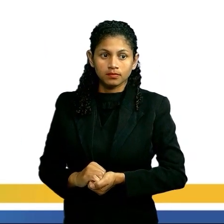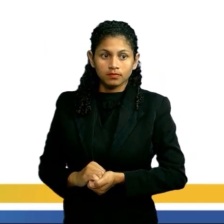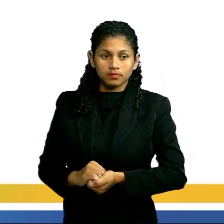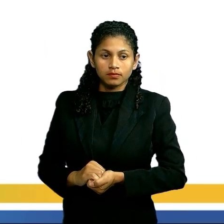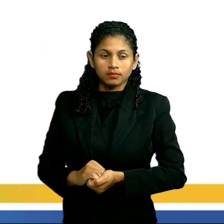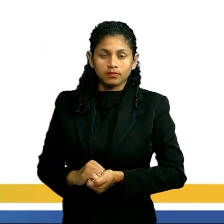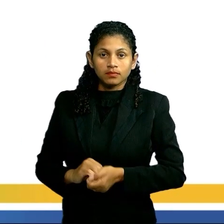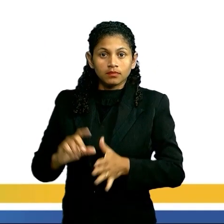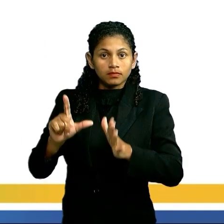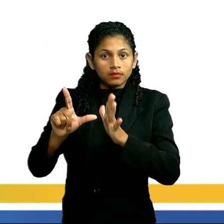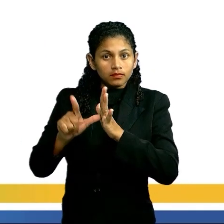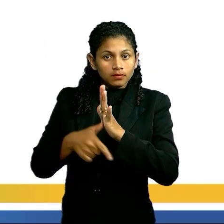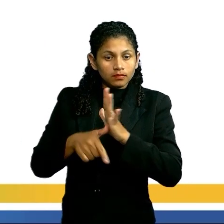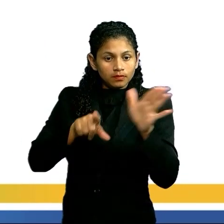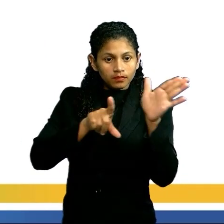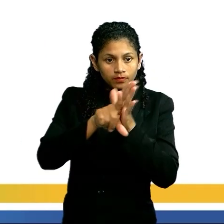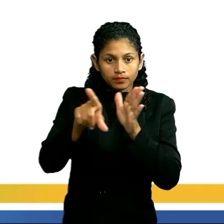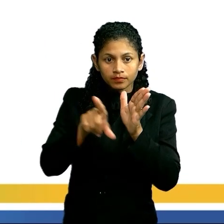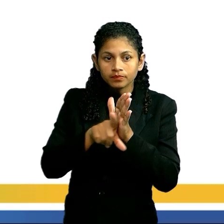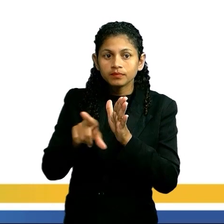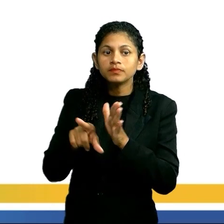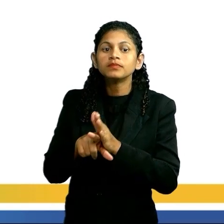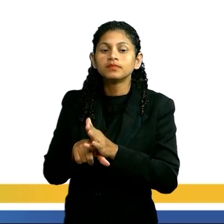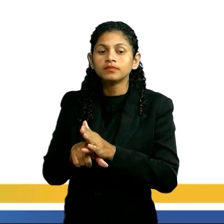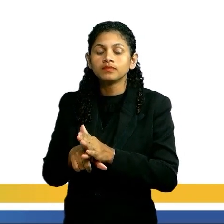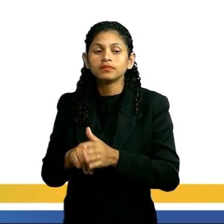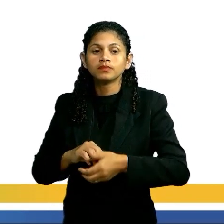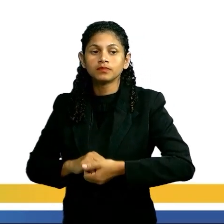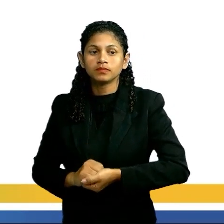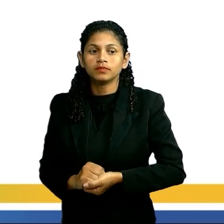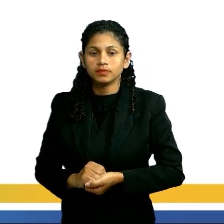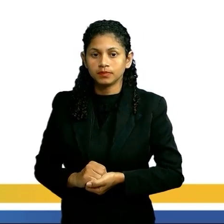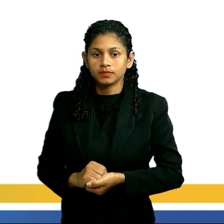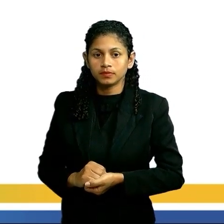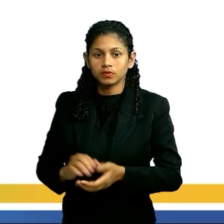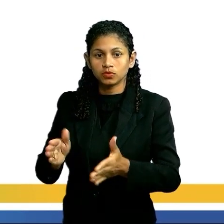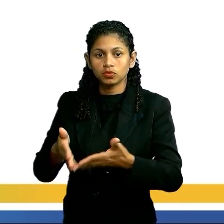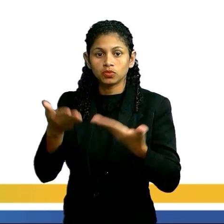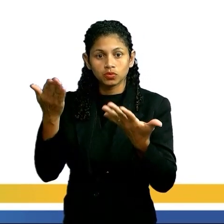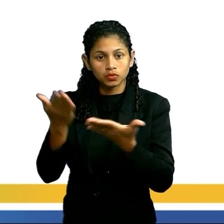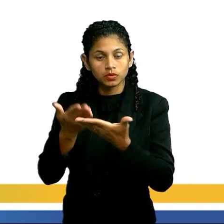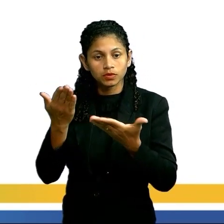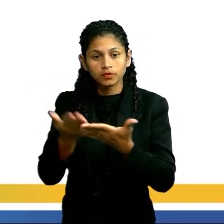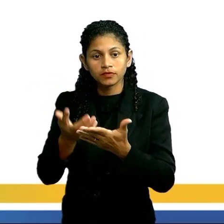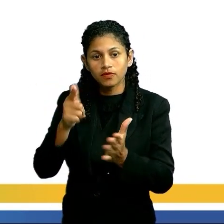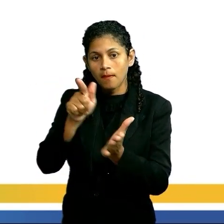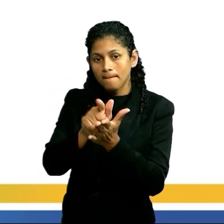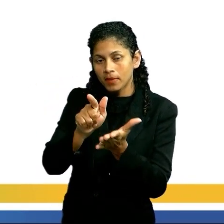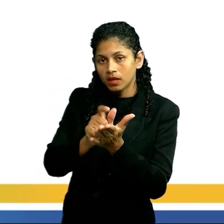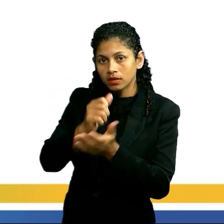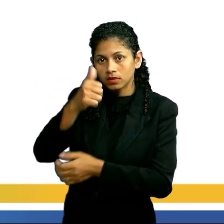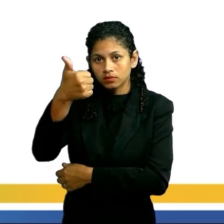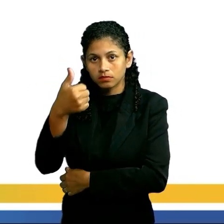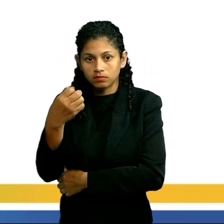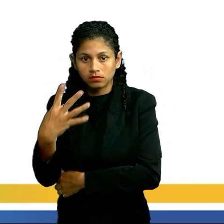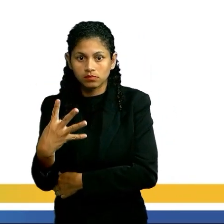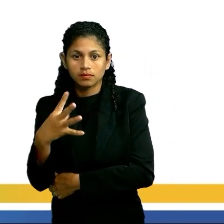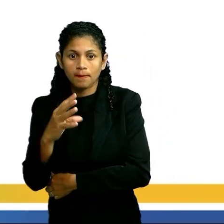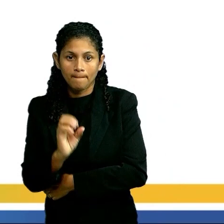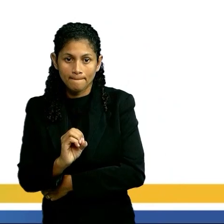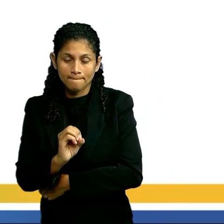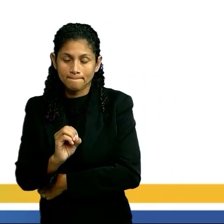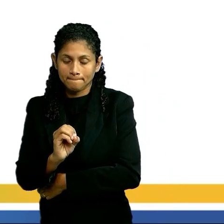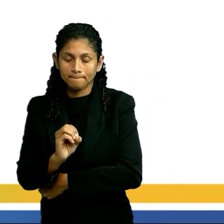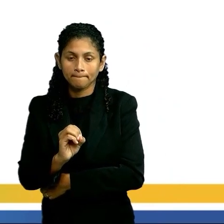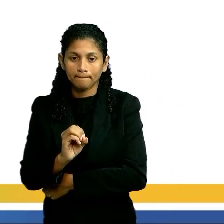Essa próxima questão eu retirei da coletânea Prova Enem, volume 2, do livro de Química, página 140,